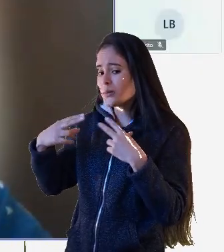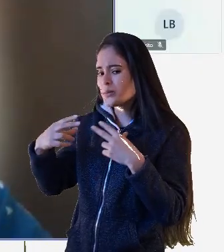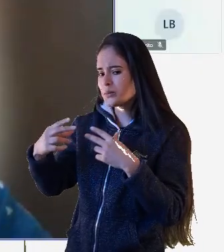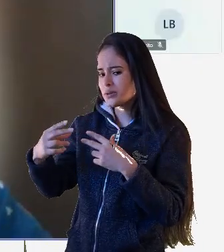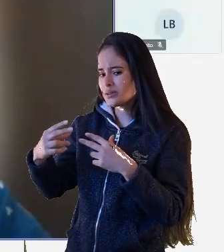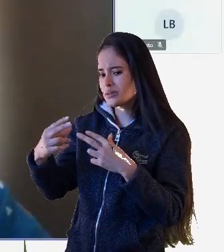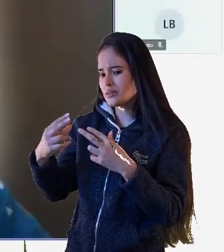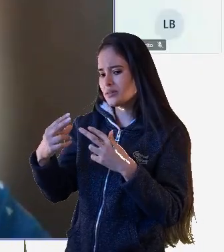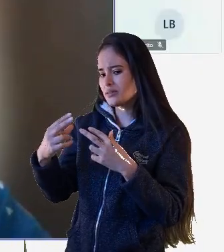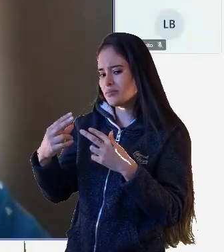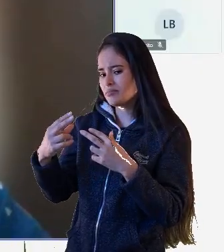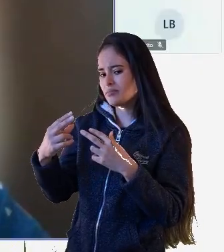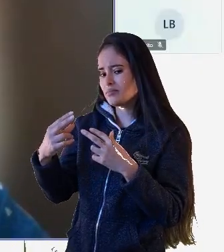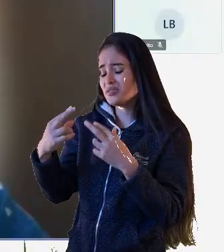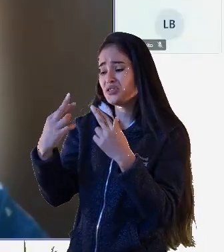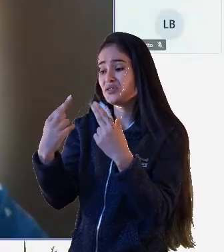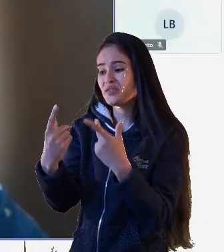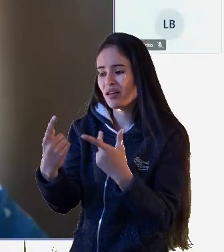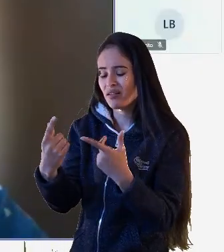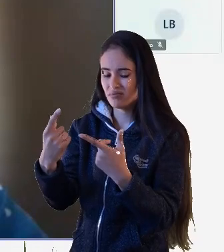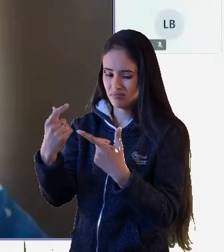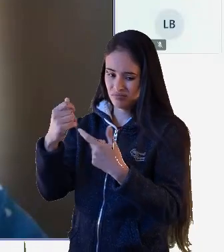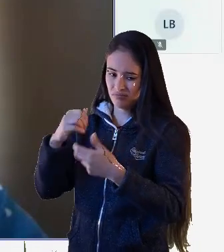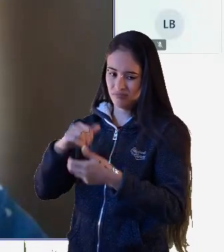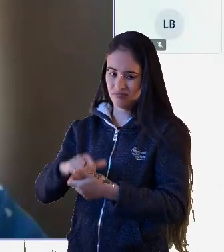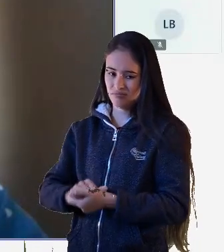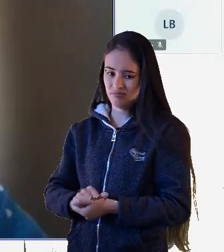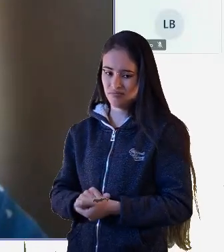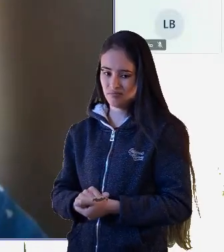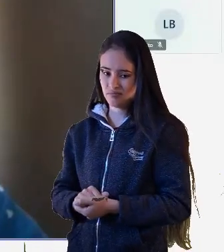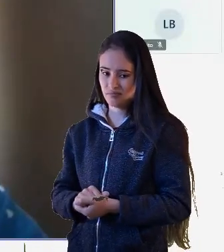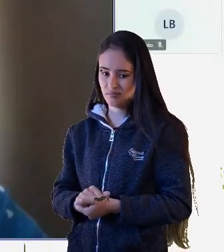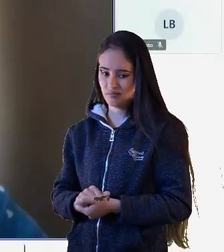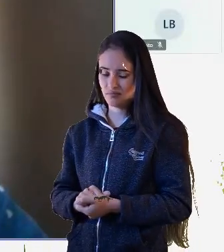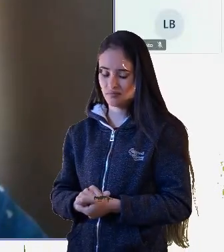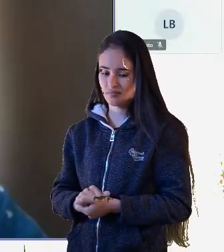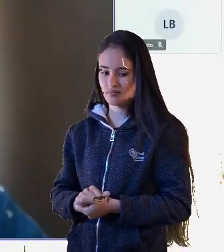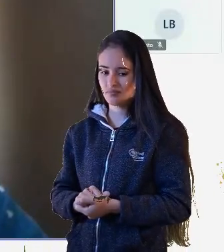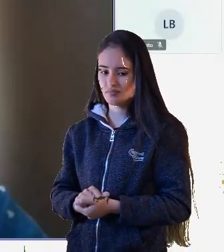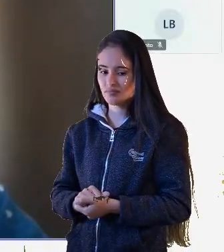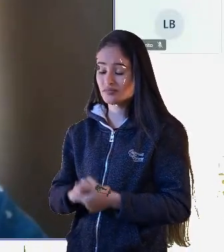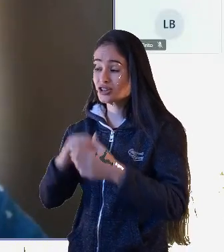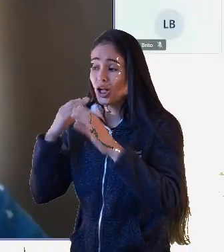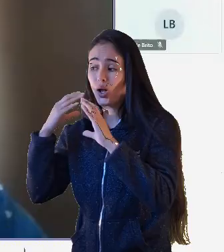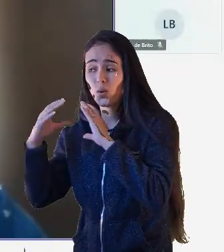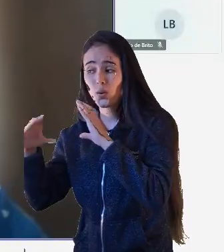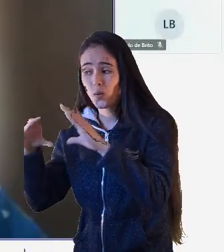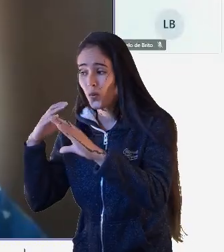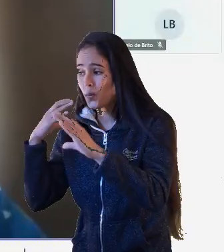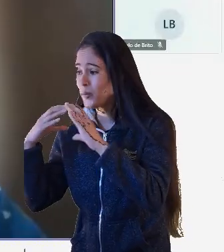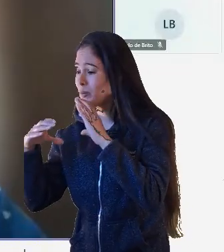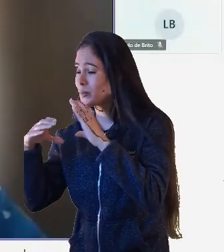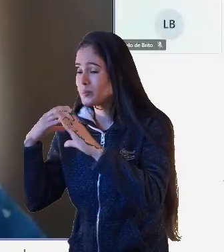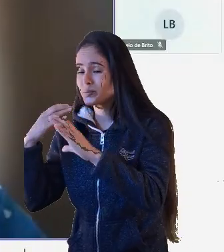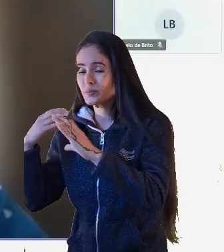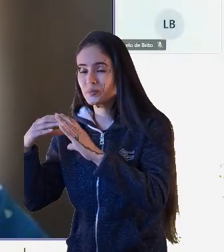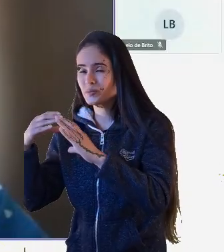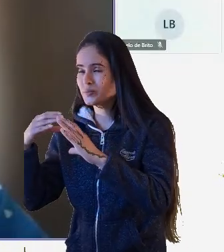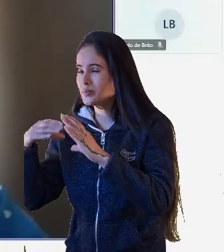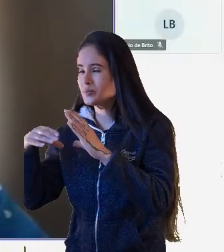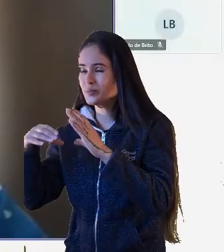Então vamos ver. Eu optei por uma passagem rápida aqui, mas eu aconselho de novo, né? Que